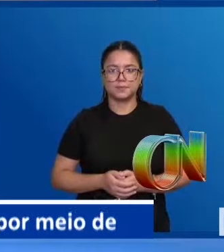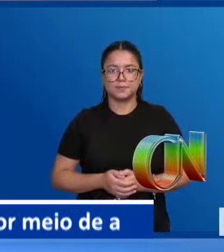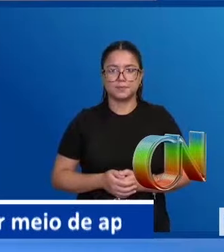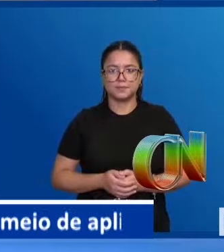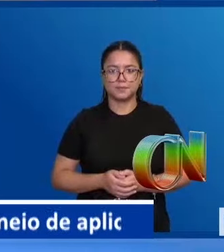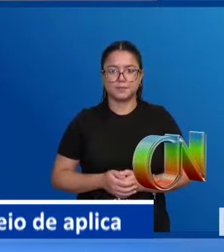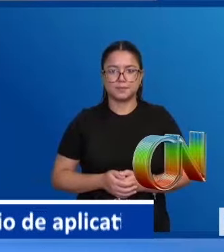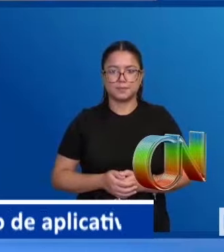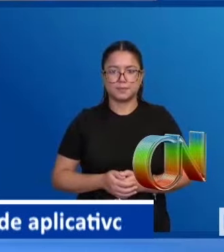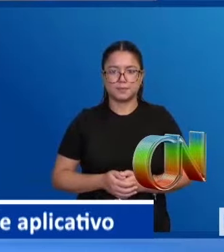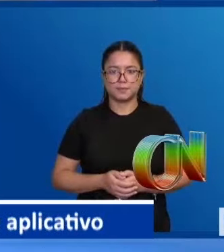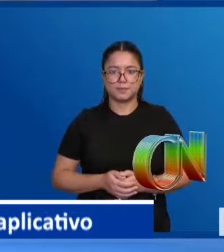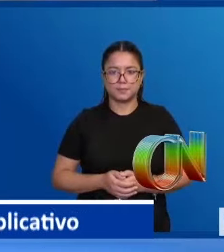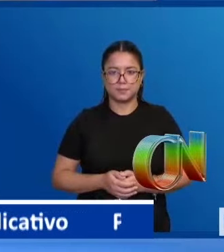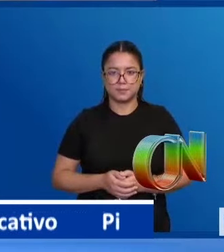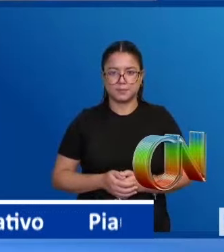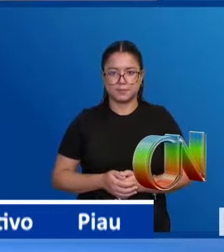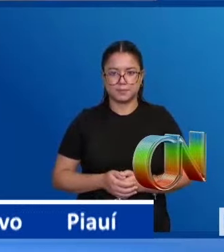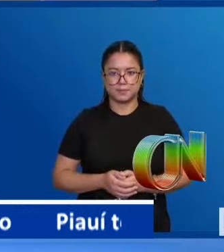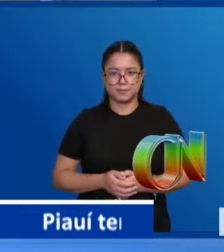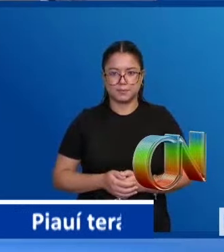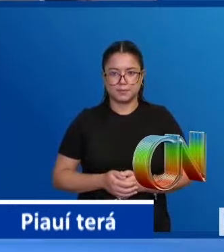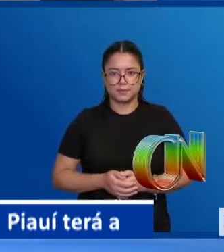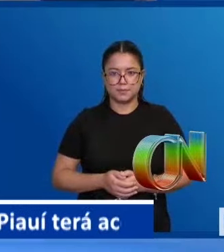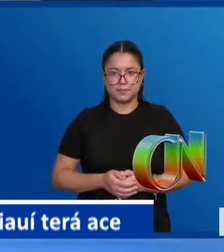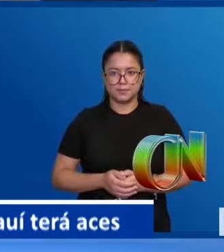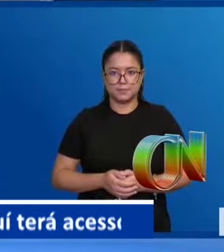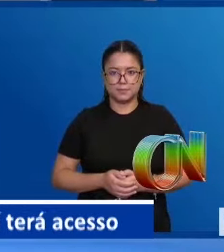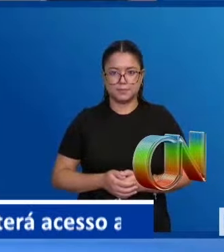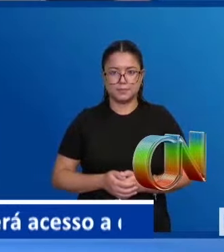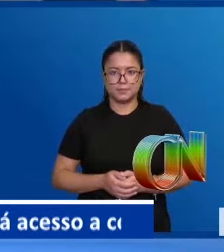Ah, tem todo mundo aqui, botar a mão aqui, dá todo mundo.